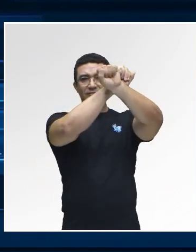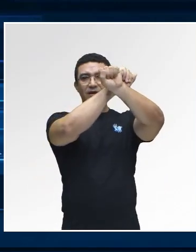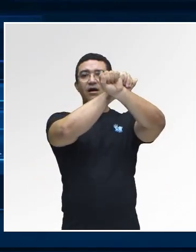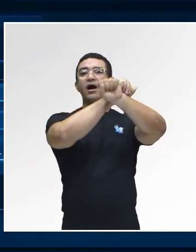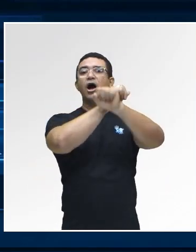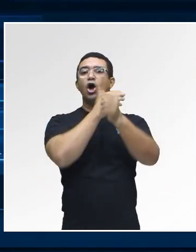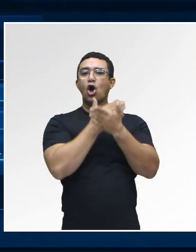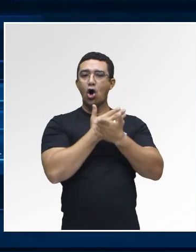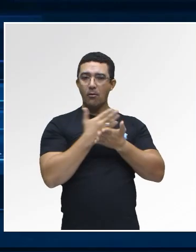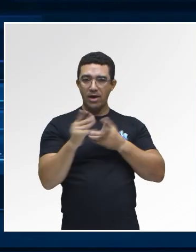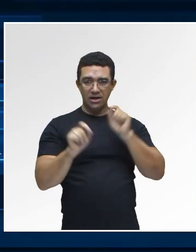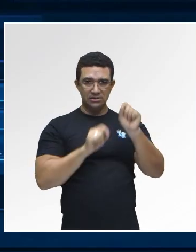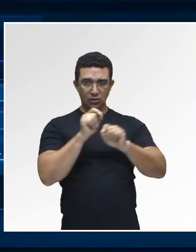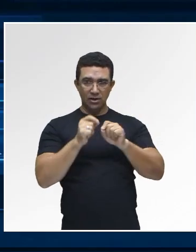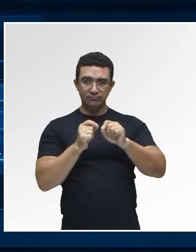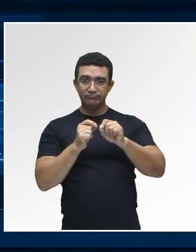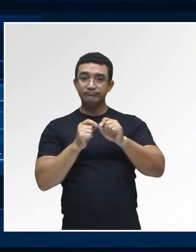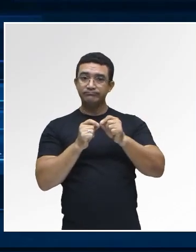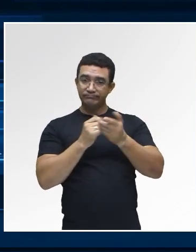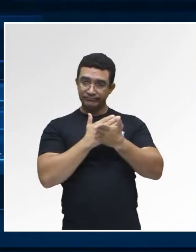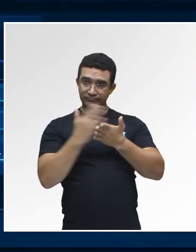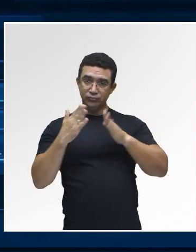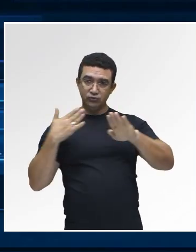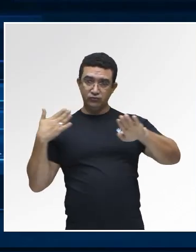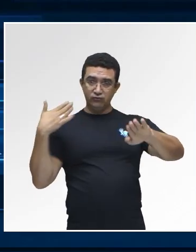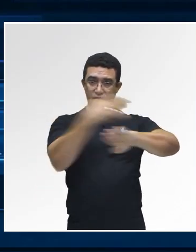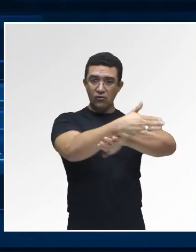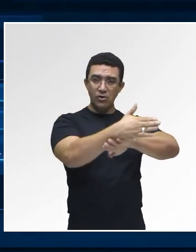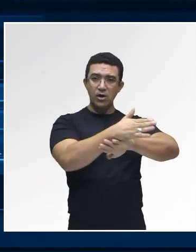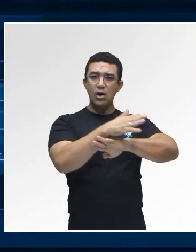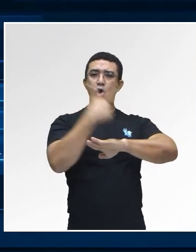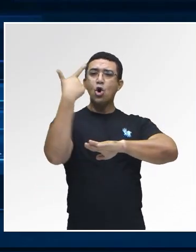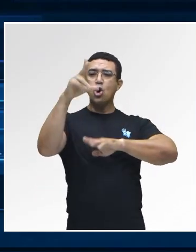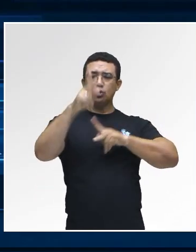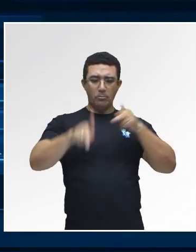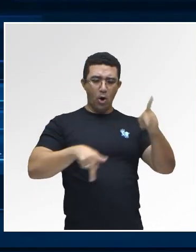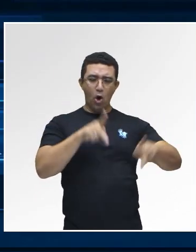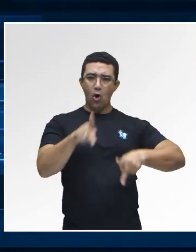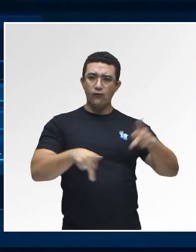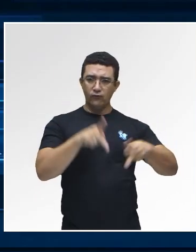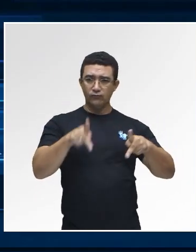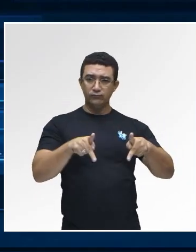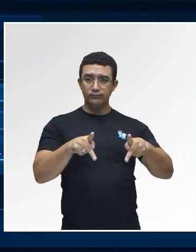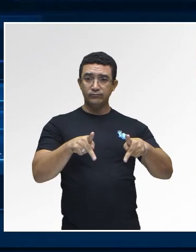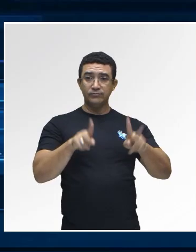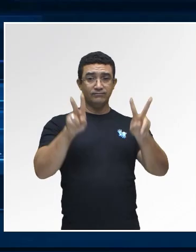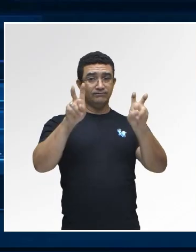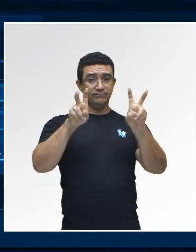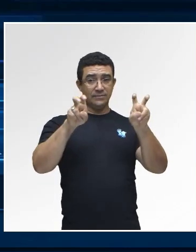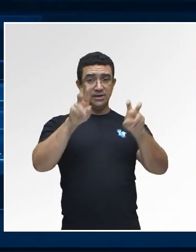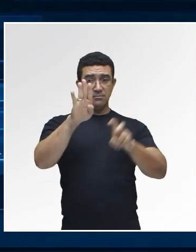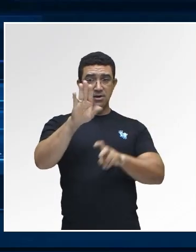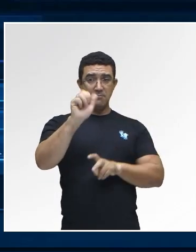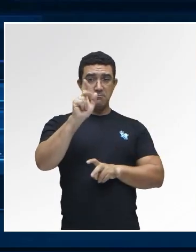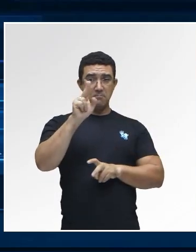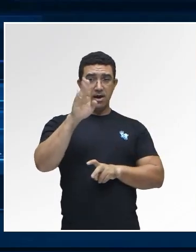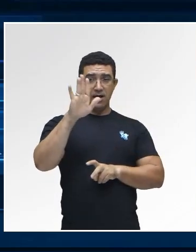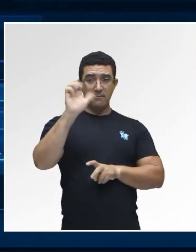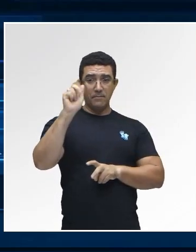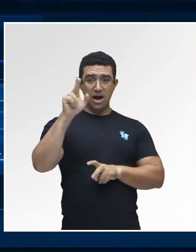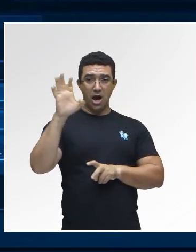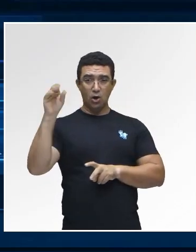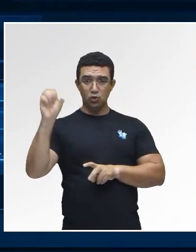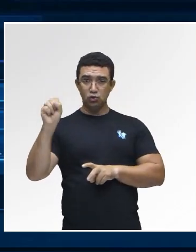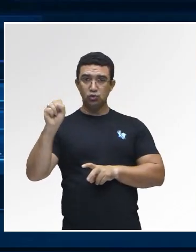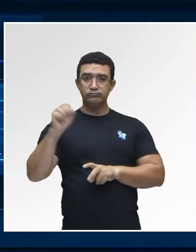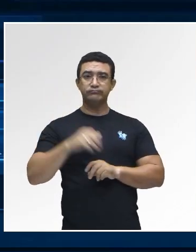das invasões bárbaras. Vou já falar sobre isso, tá bom? Vamos continuar aí com a nossa próxima imagem. As invasões bárbaras, elas também